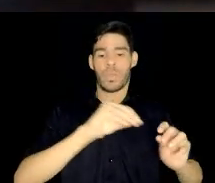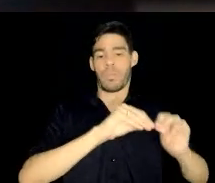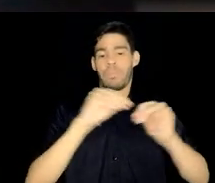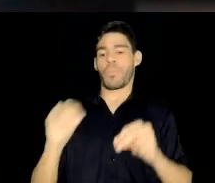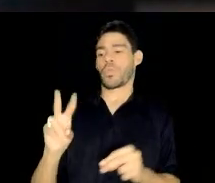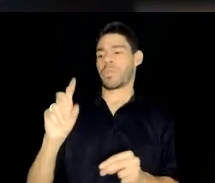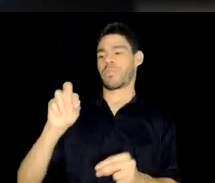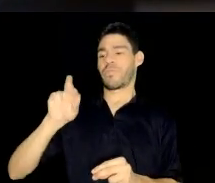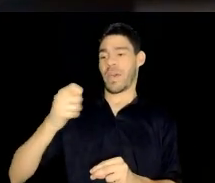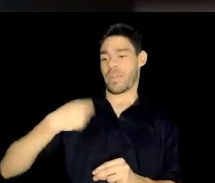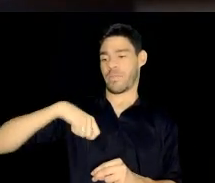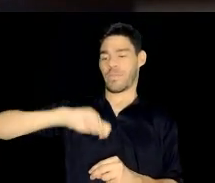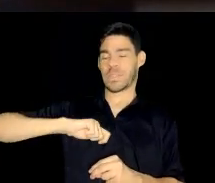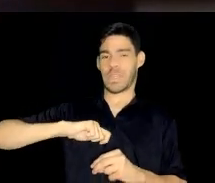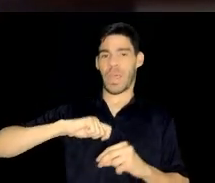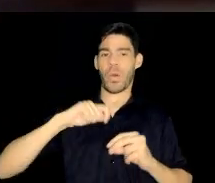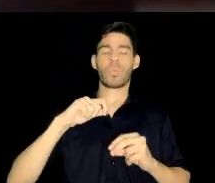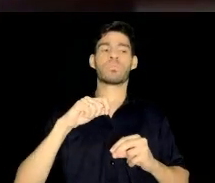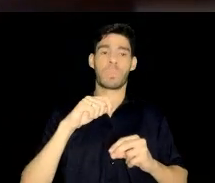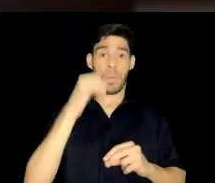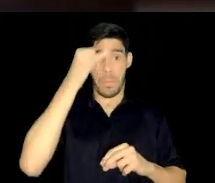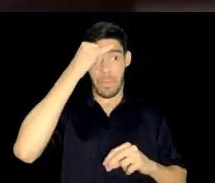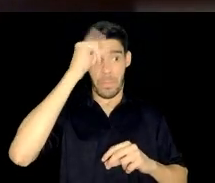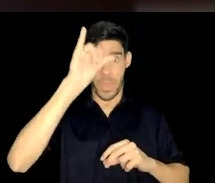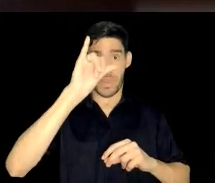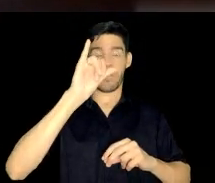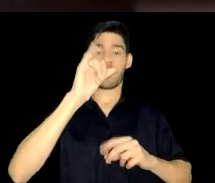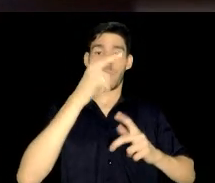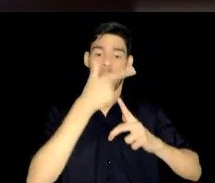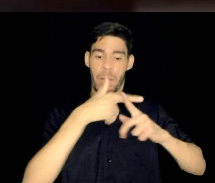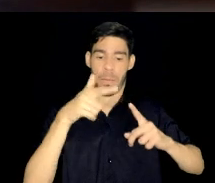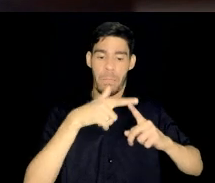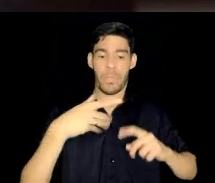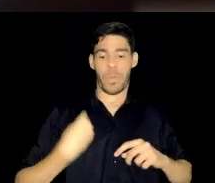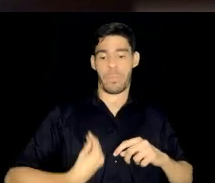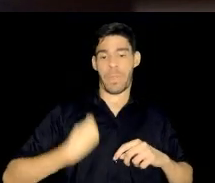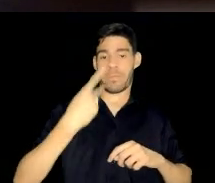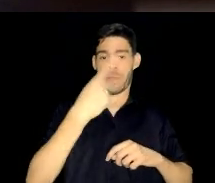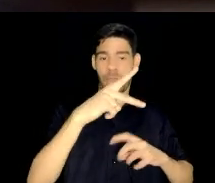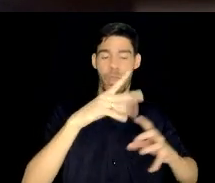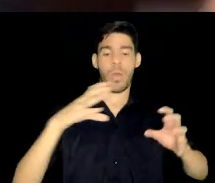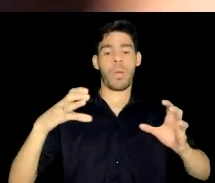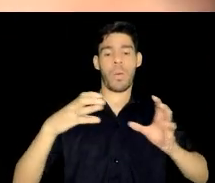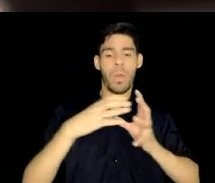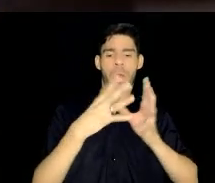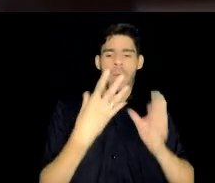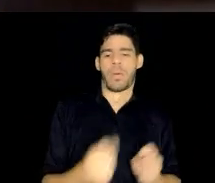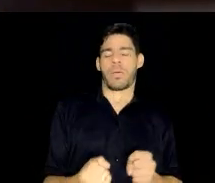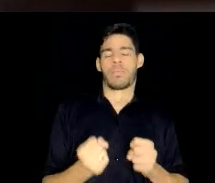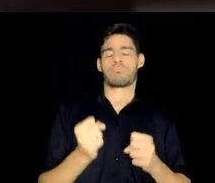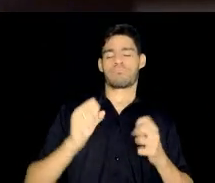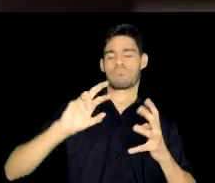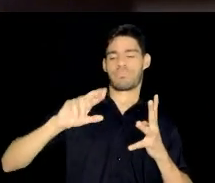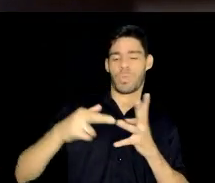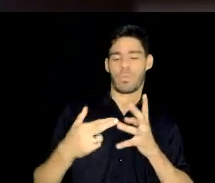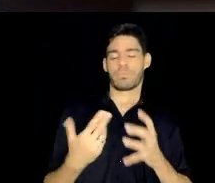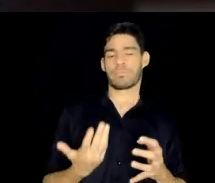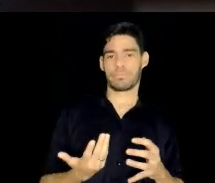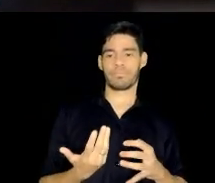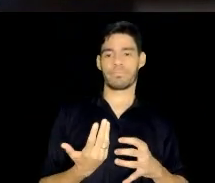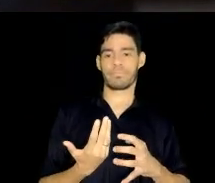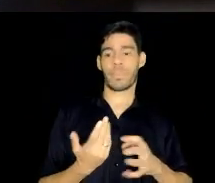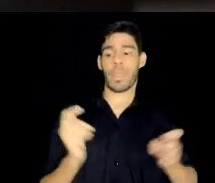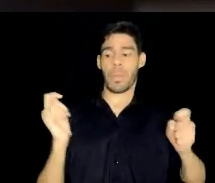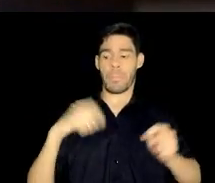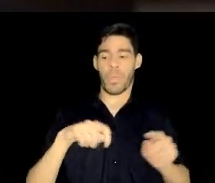remova para a vara de execuções fiscais o juiz do crime para evitar problemas na sua vida, ou para a turma recursal dos